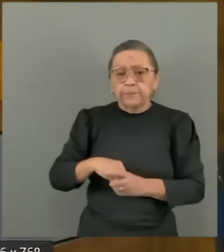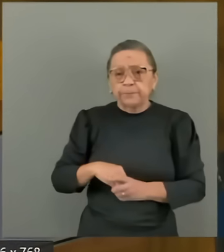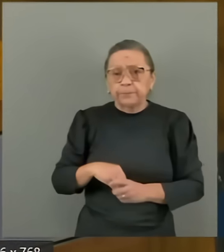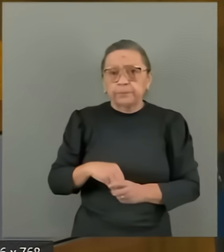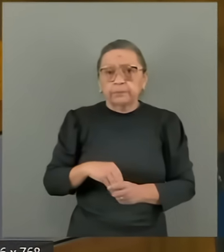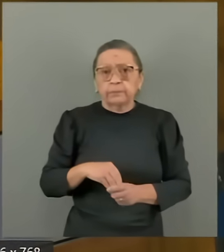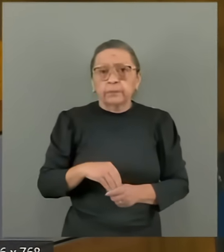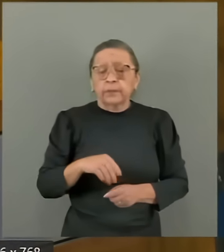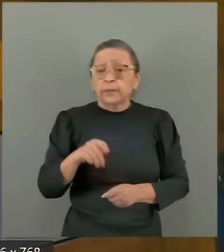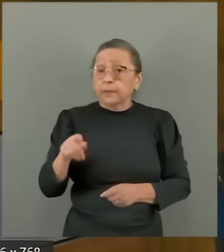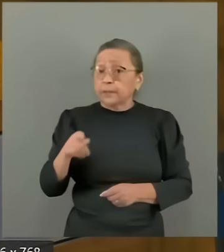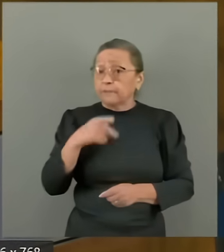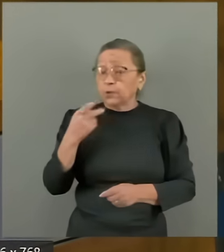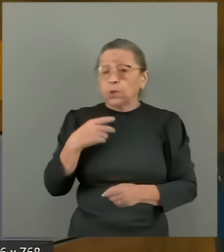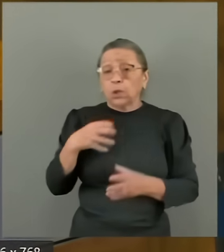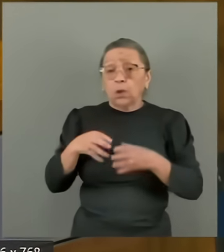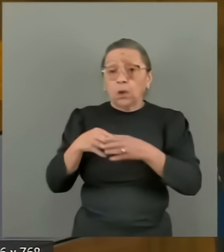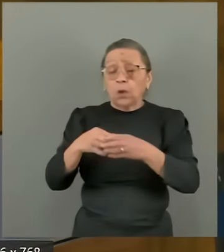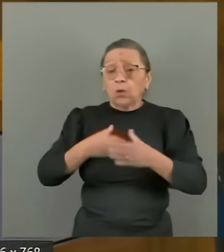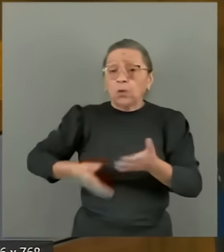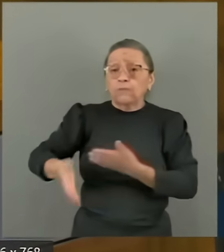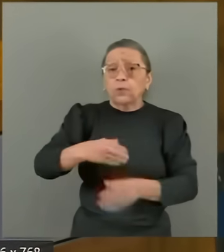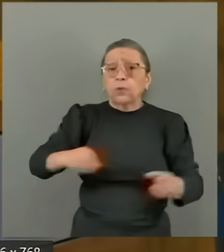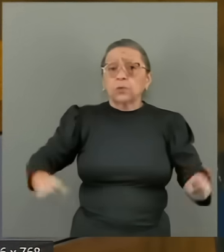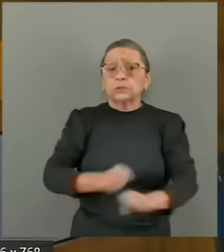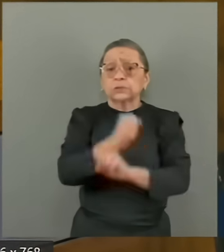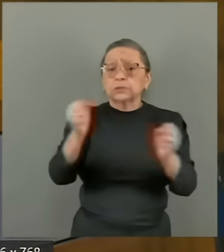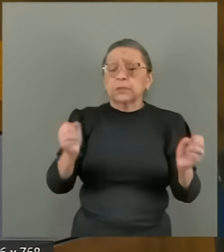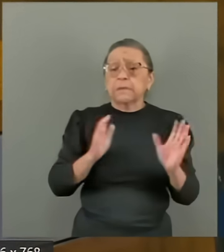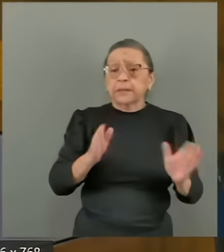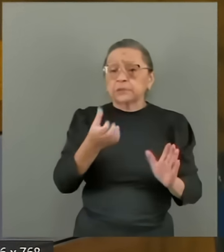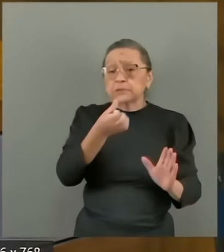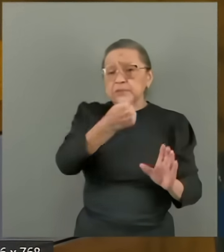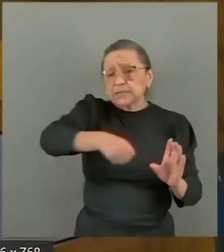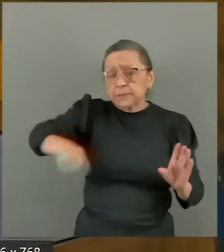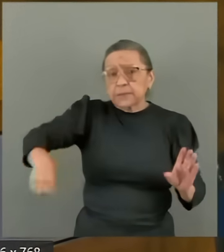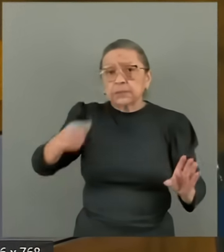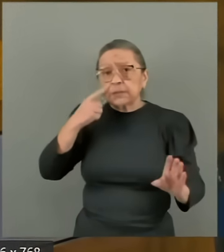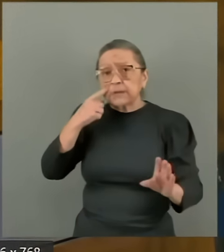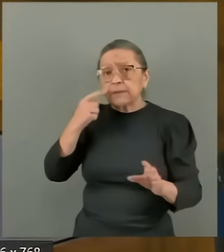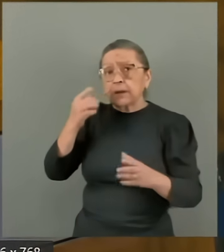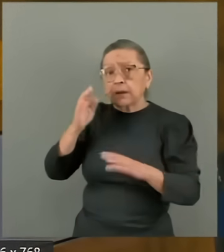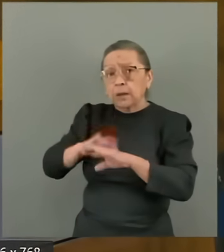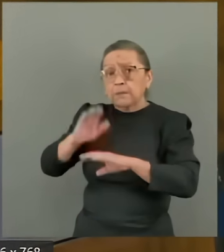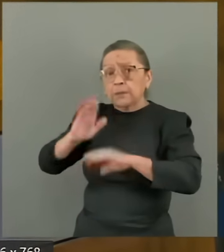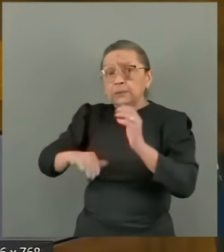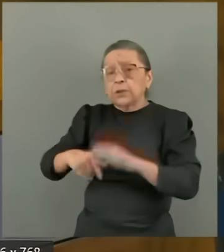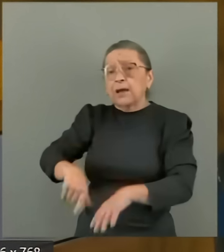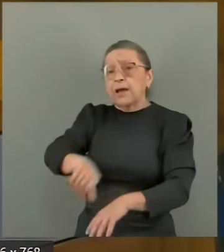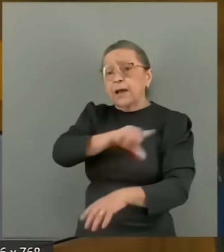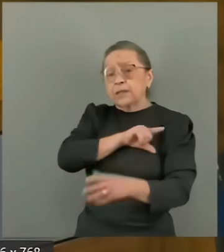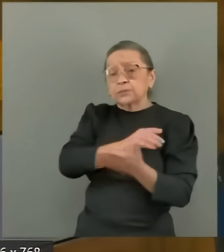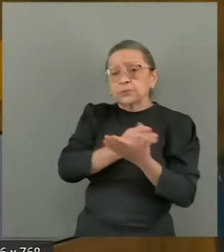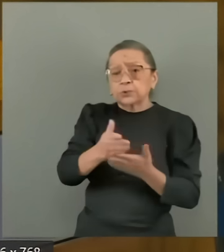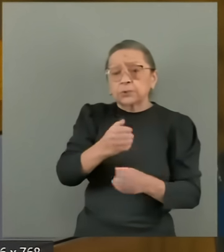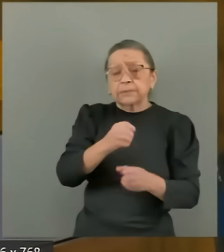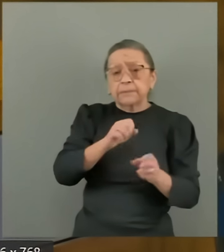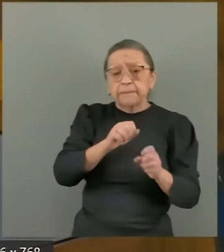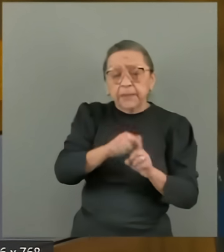E ele disse o seguinte, que conviveu com o sistema 6 meses, que estava operacional, segundo ele, desde setembro de